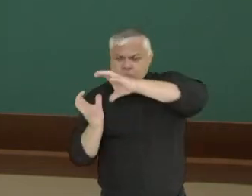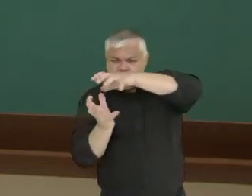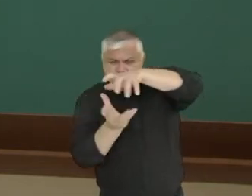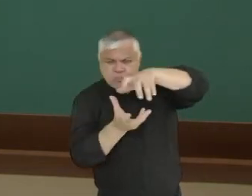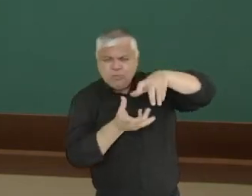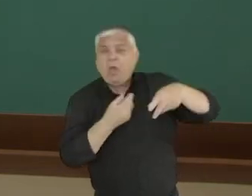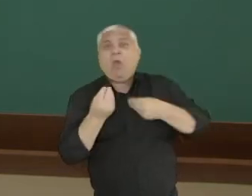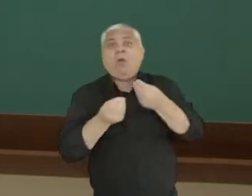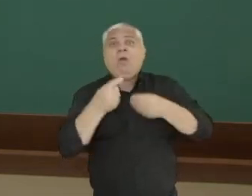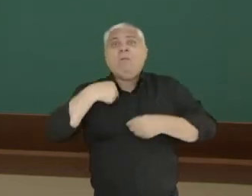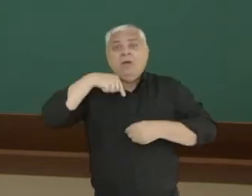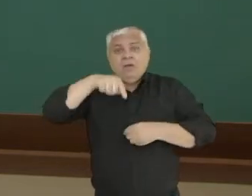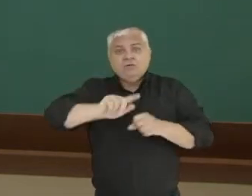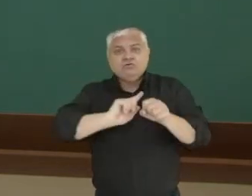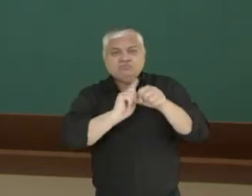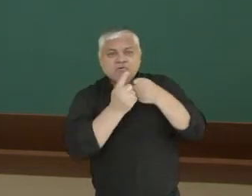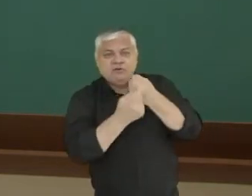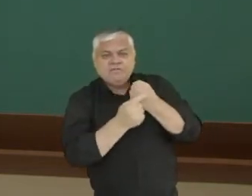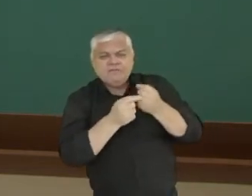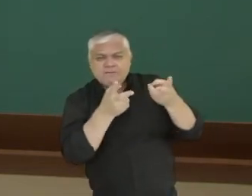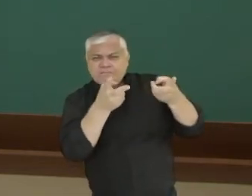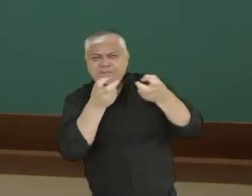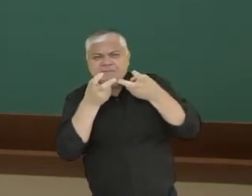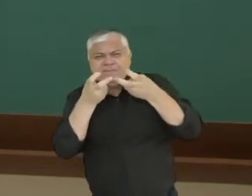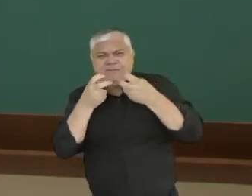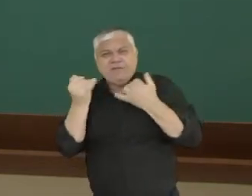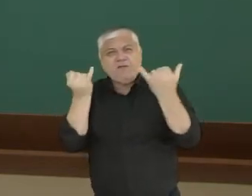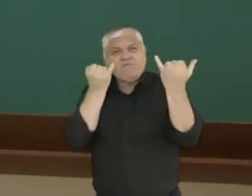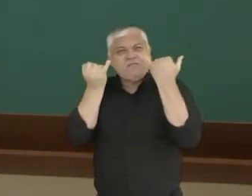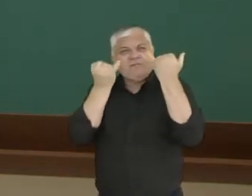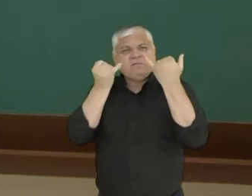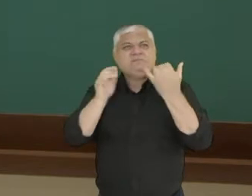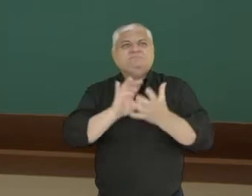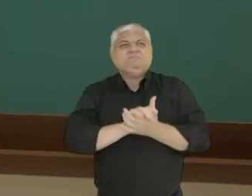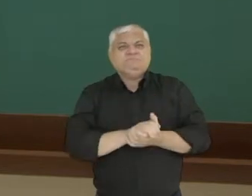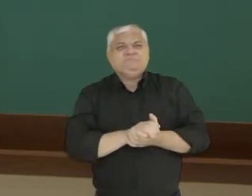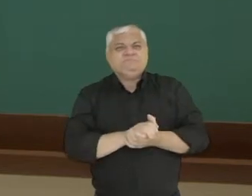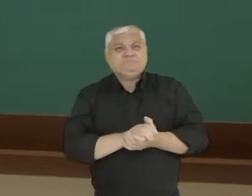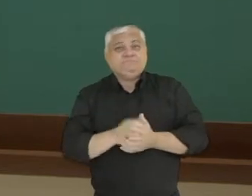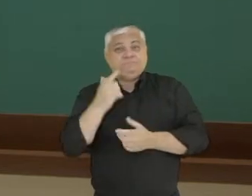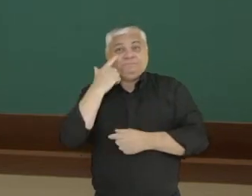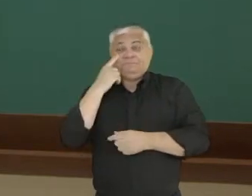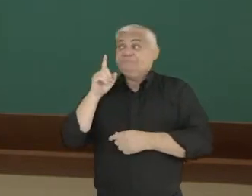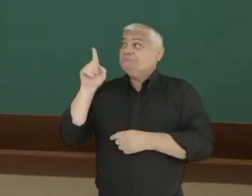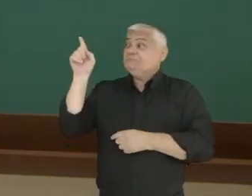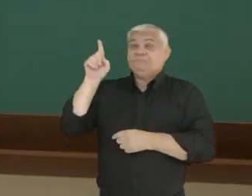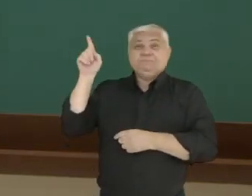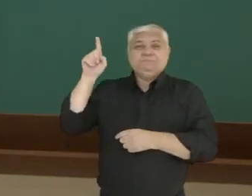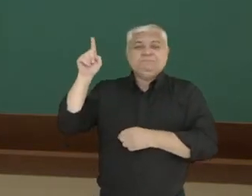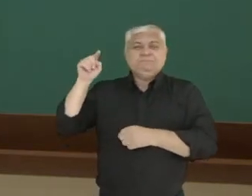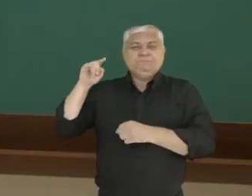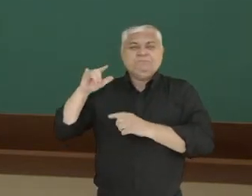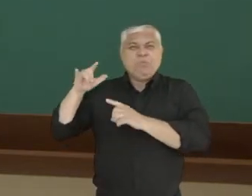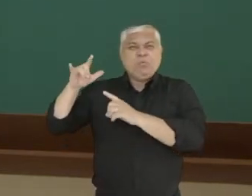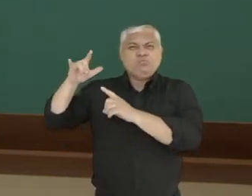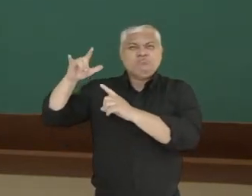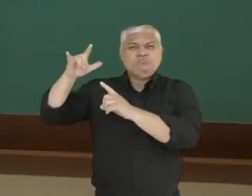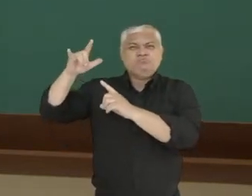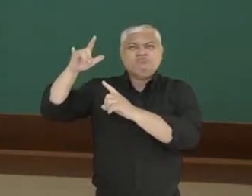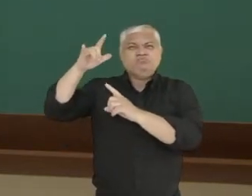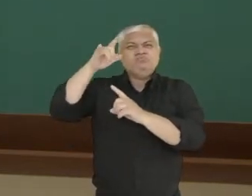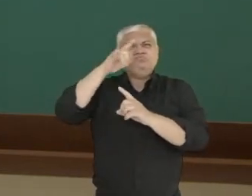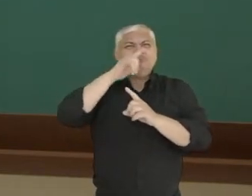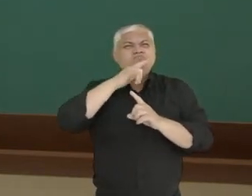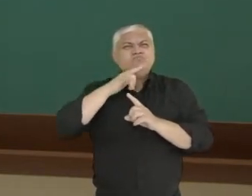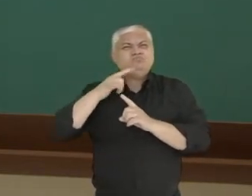forma nós na geografia vamos nos apropriar dessas informações. Aqui, ó, sensoriamento remoto. Então nós vamos utilizar o